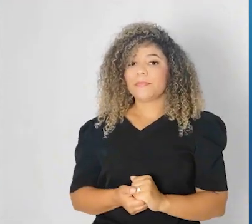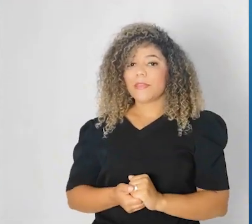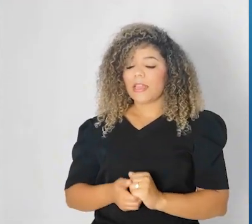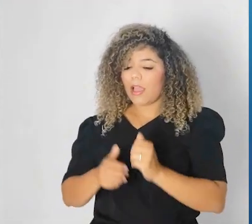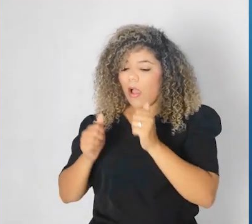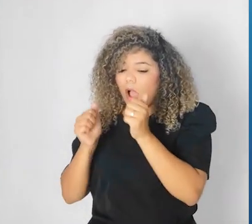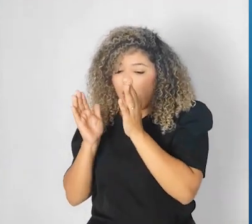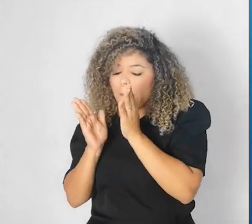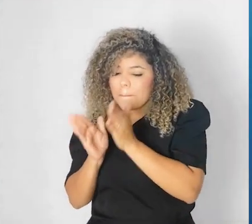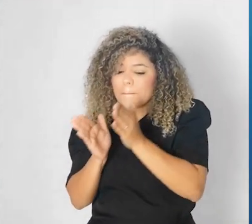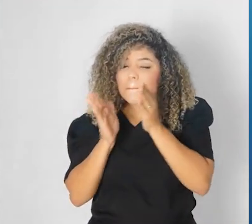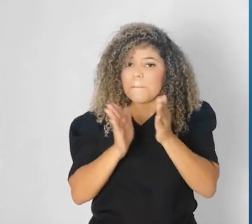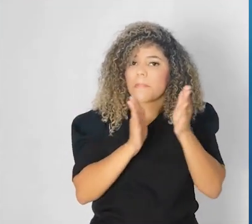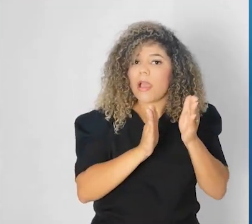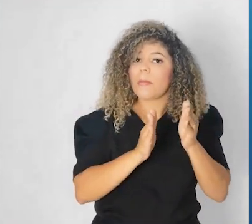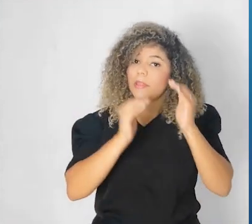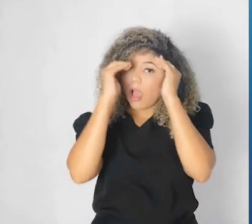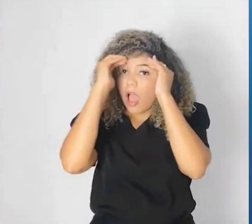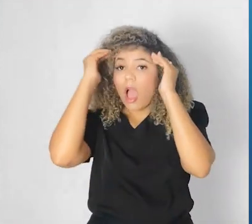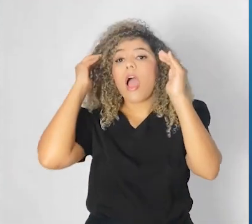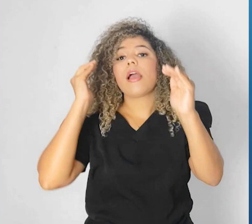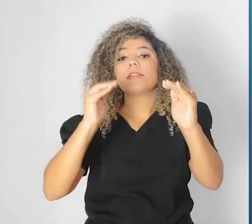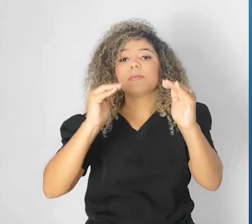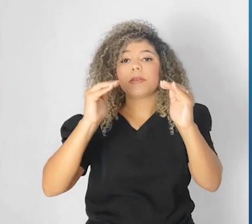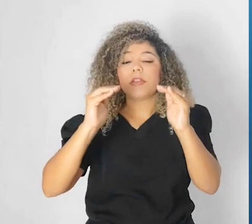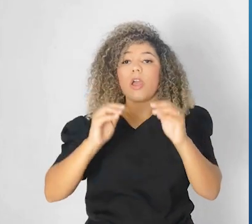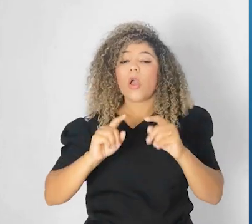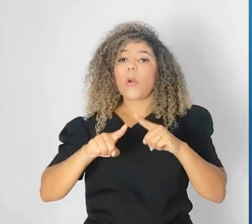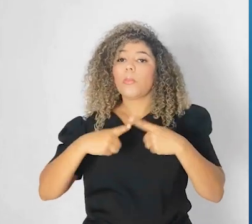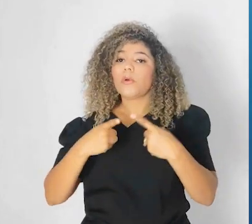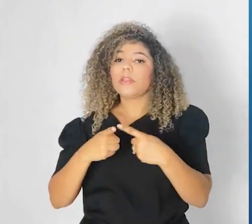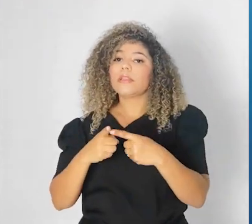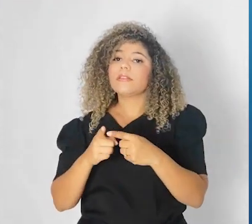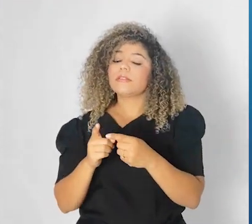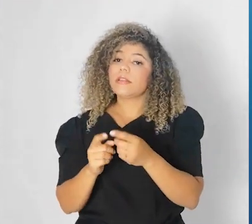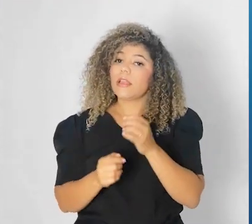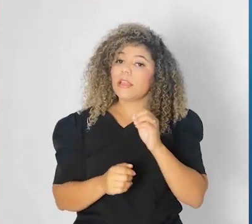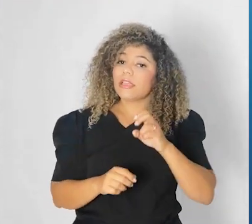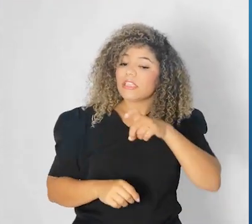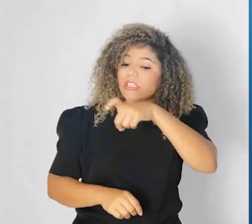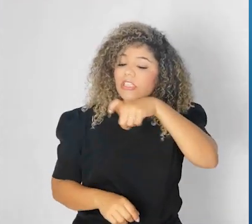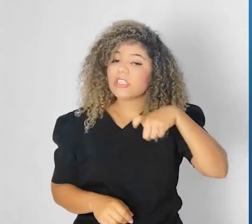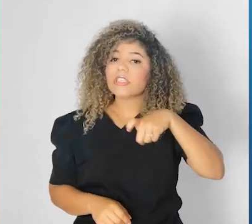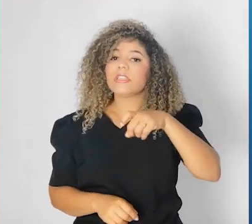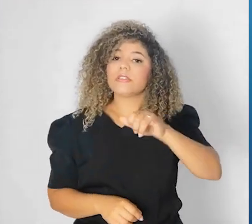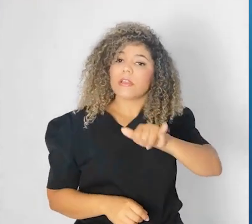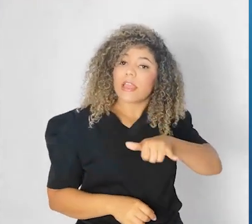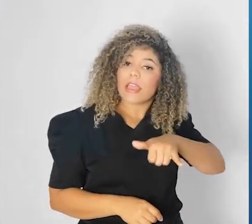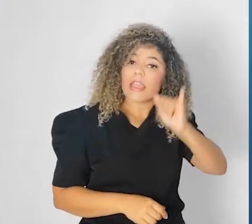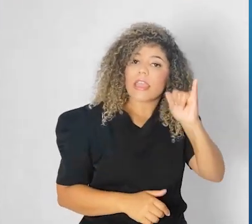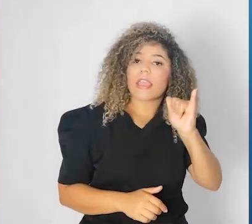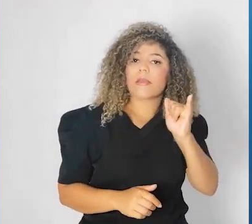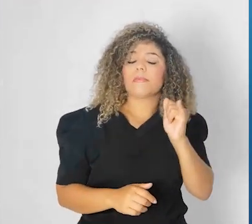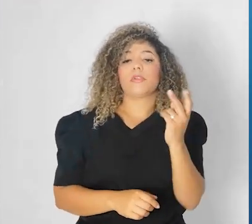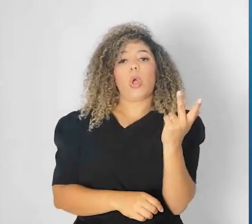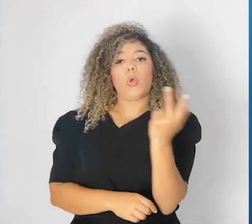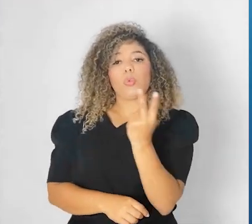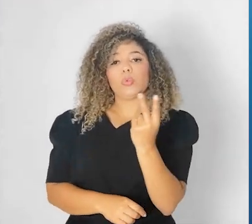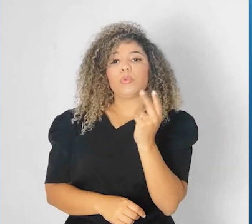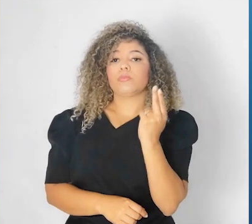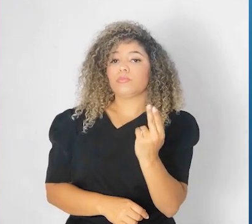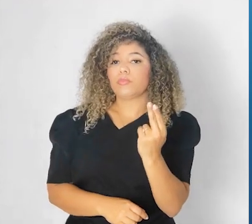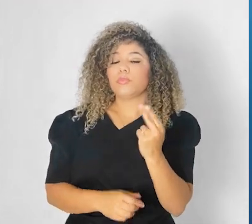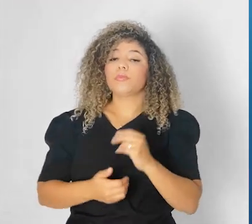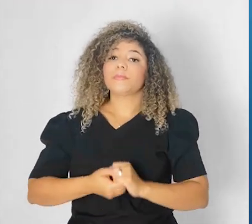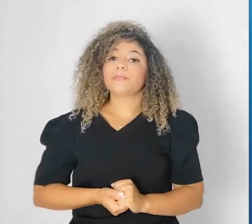ser respeitada. Daí o nome par ordenado, indica-se por x e y. Olha